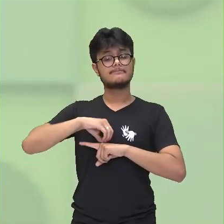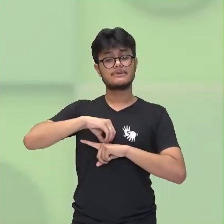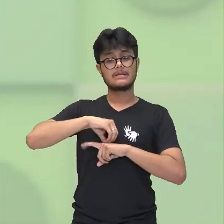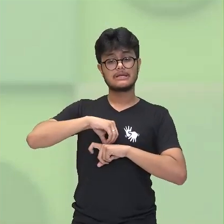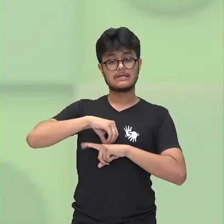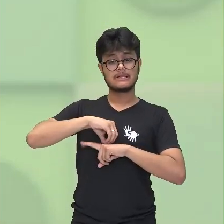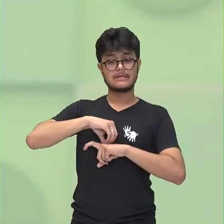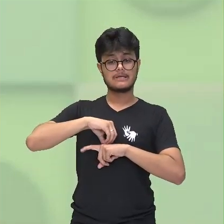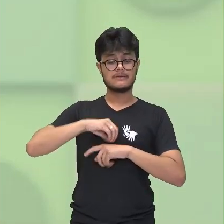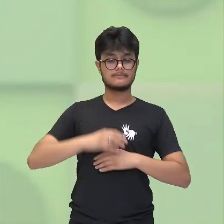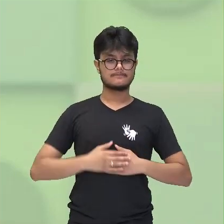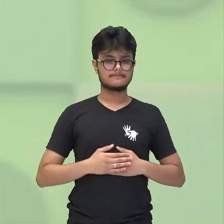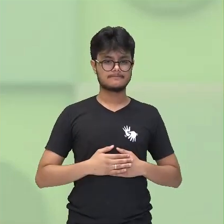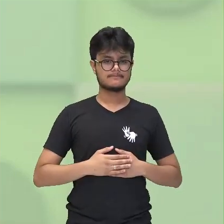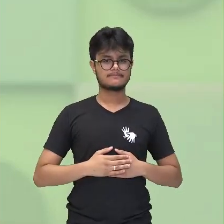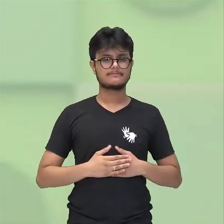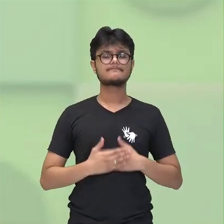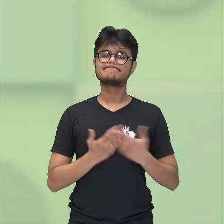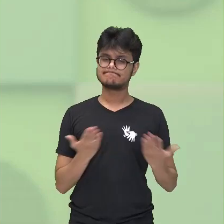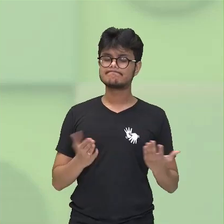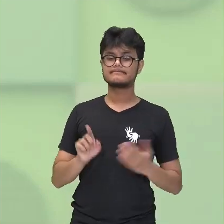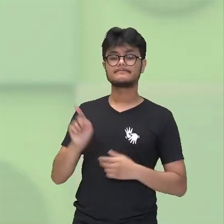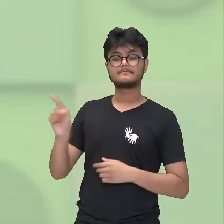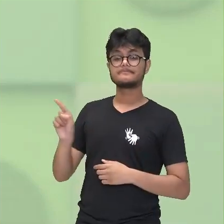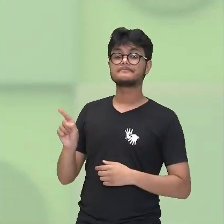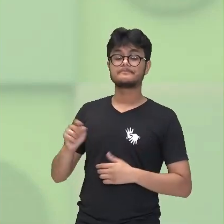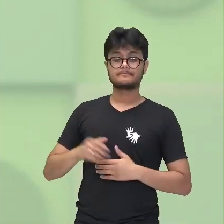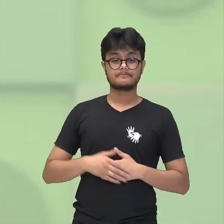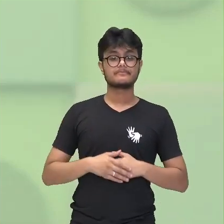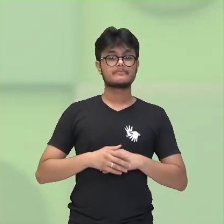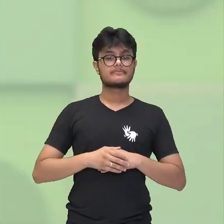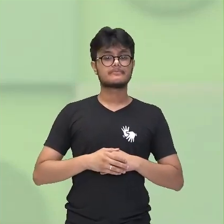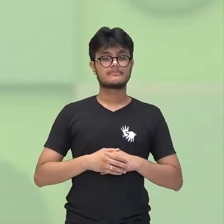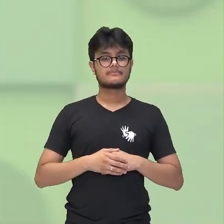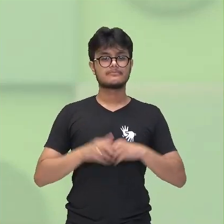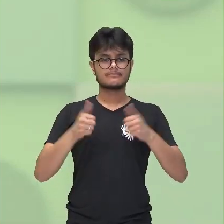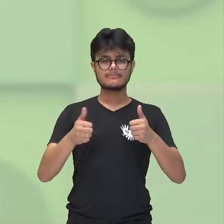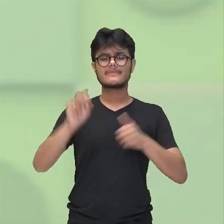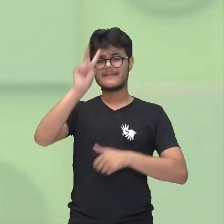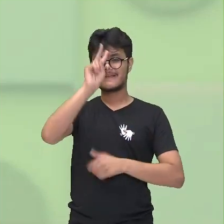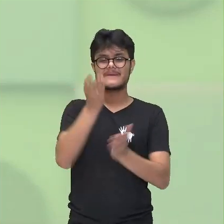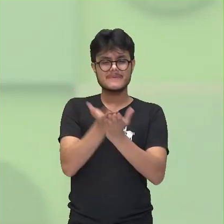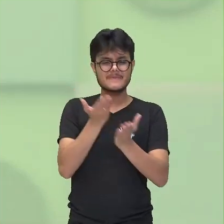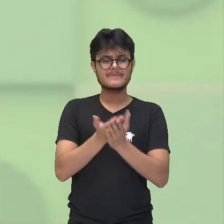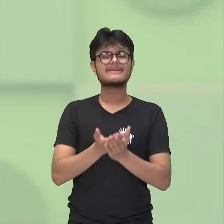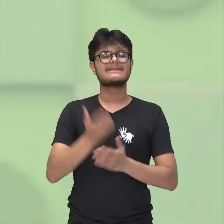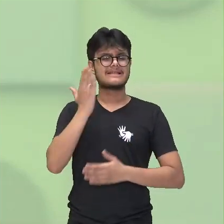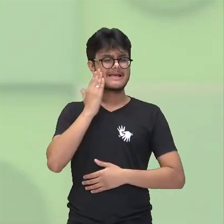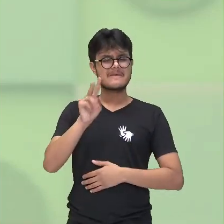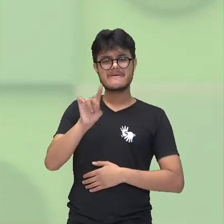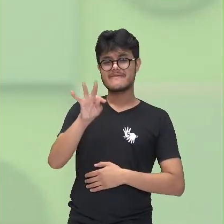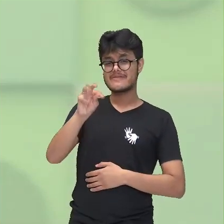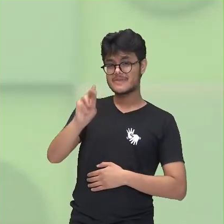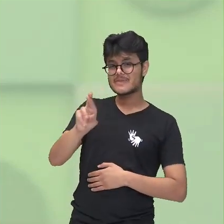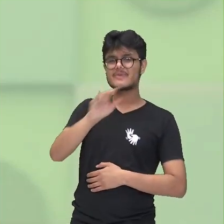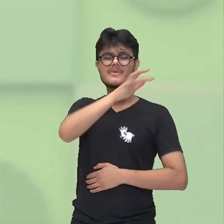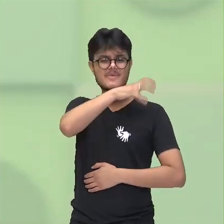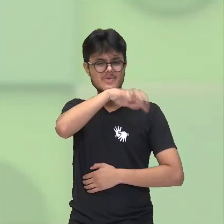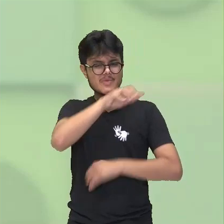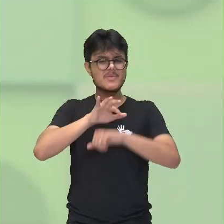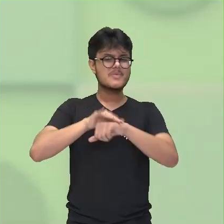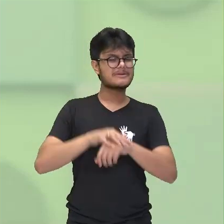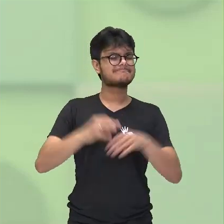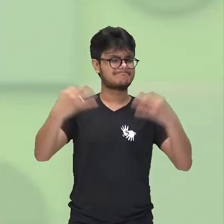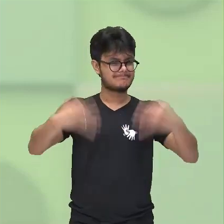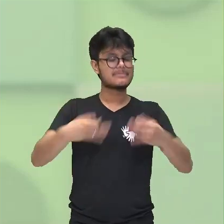pôde observar ali no caso da esquistossomose. Muito bem, né? Relembramos aí alguns vetores, algumas doenças relacionadas